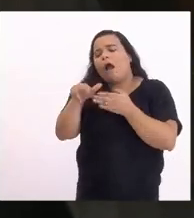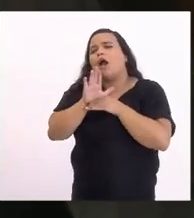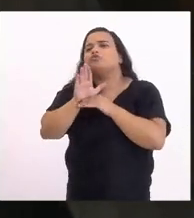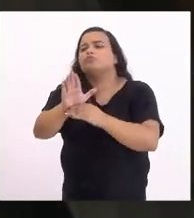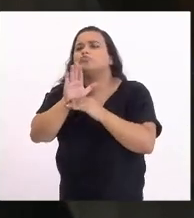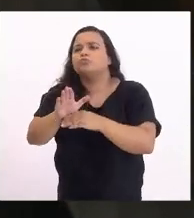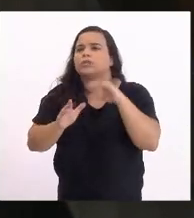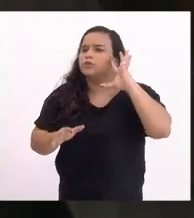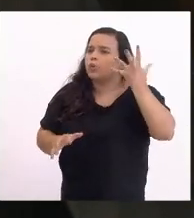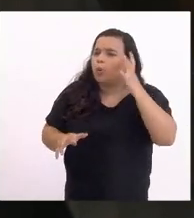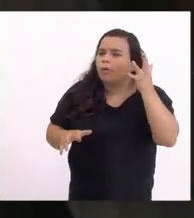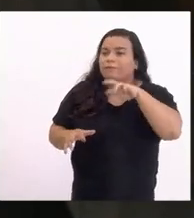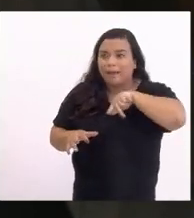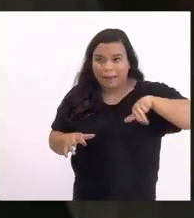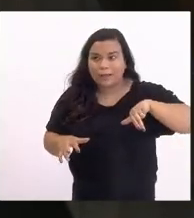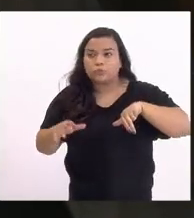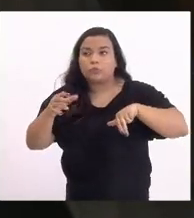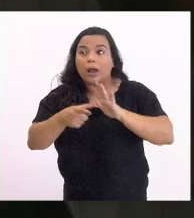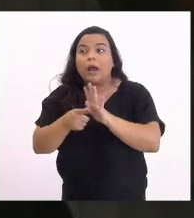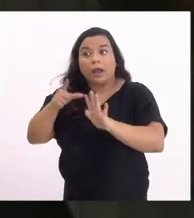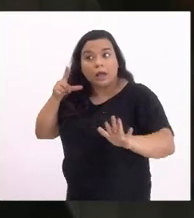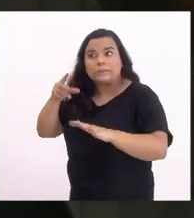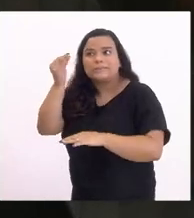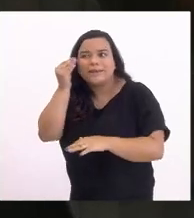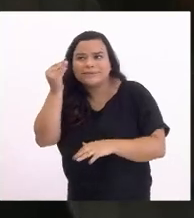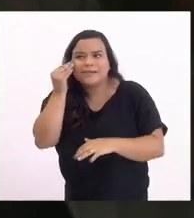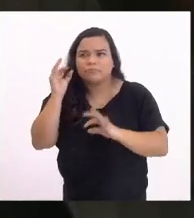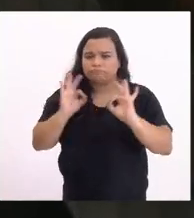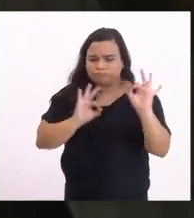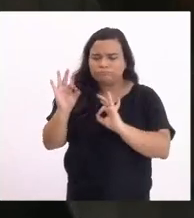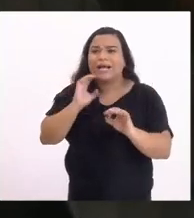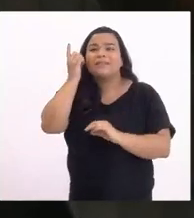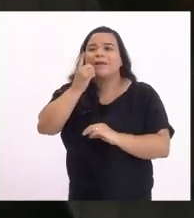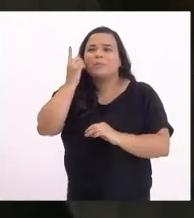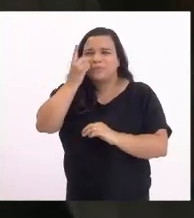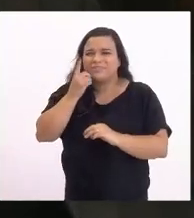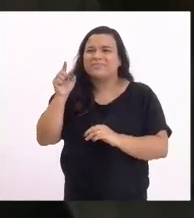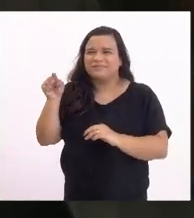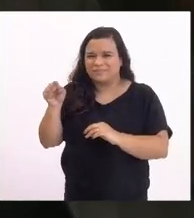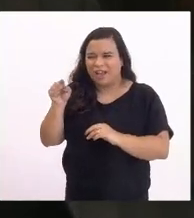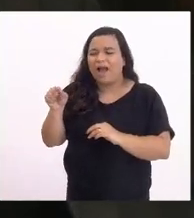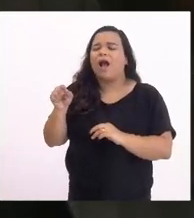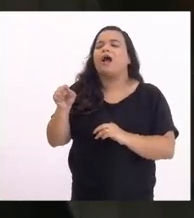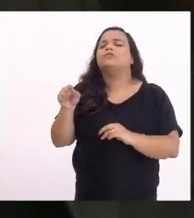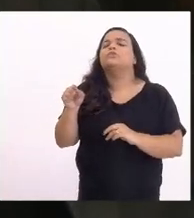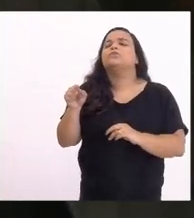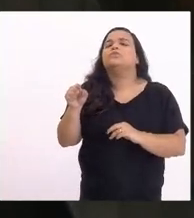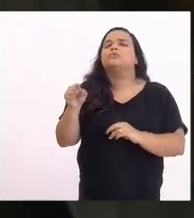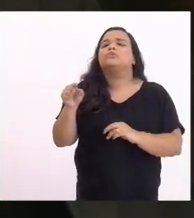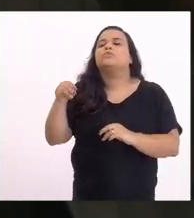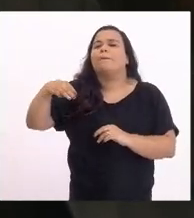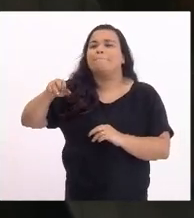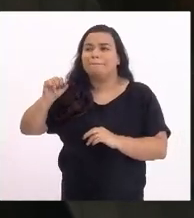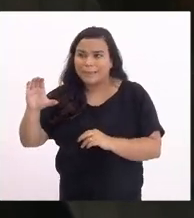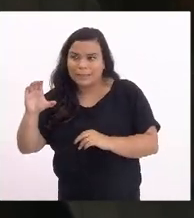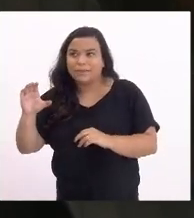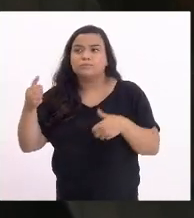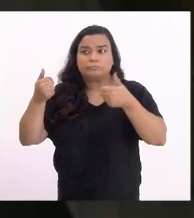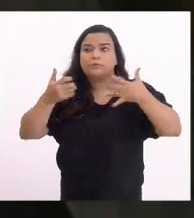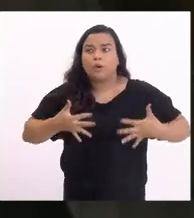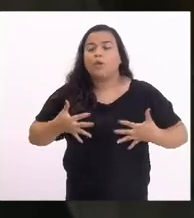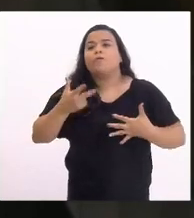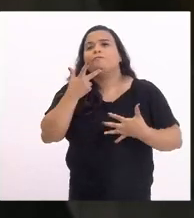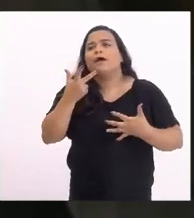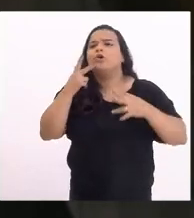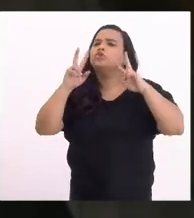contribuição, soluções, para que antecipadamente, deputado Carlos Mink, hoje, numa rede social, falava da importância da cultura